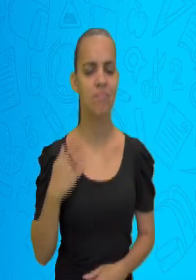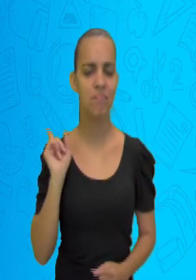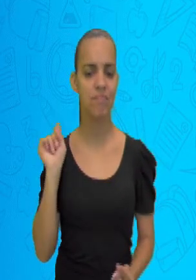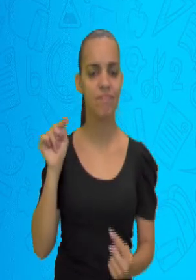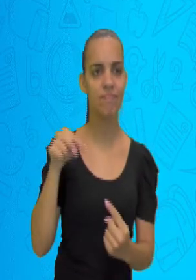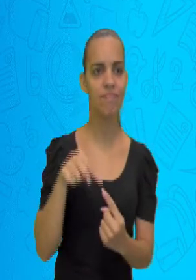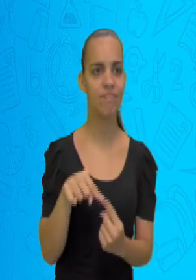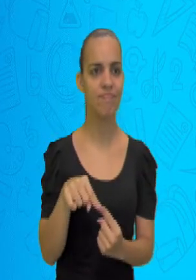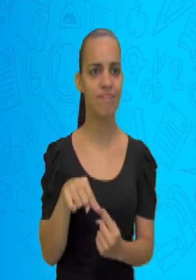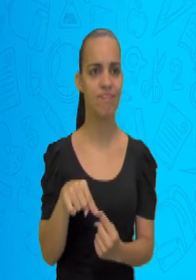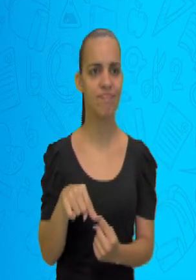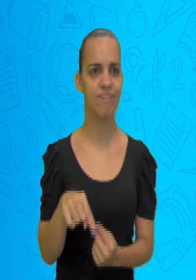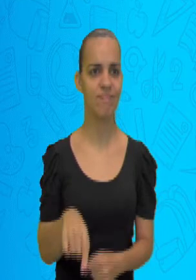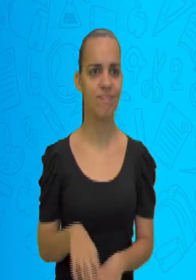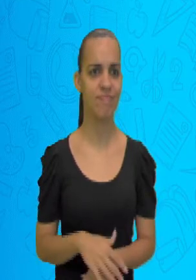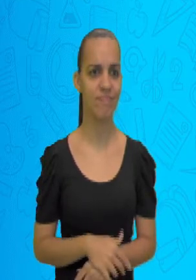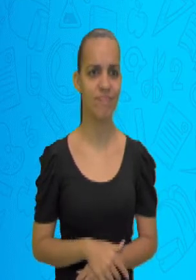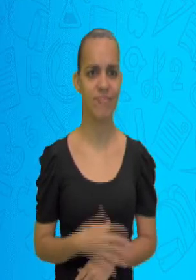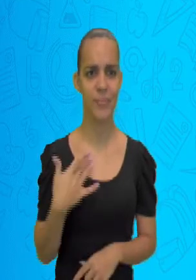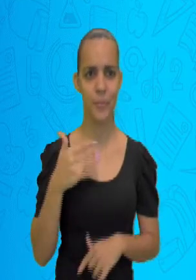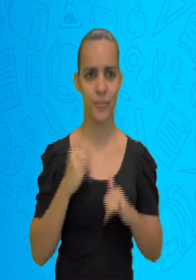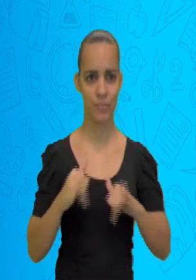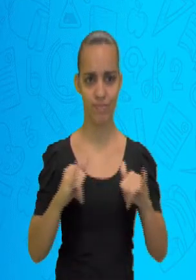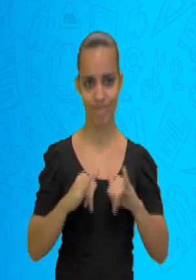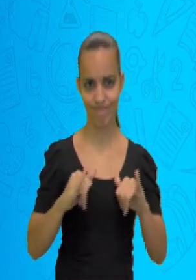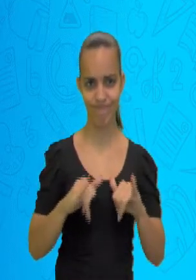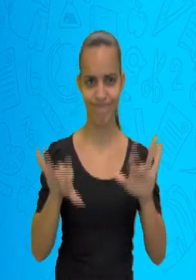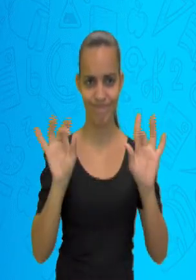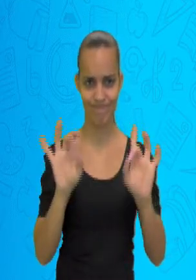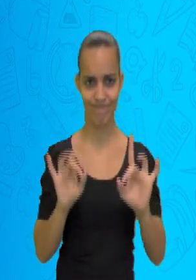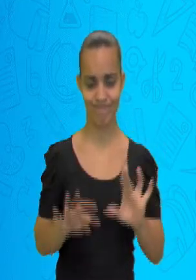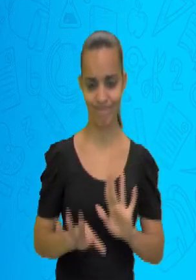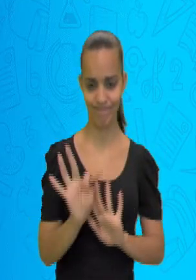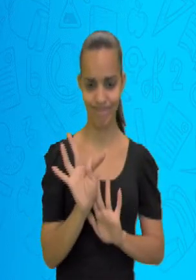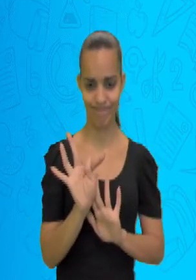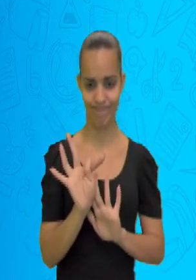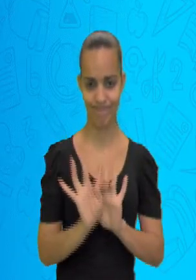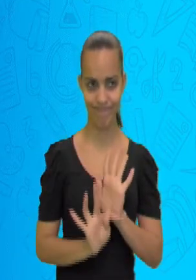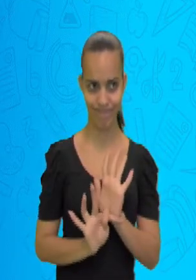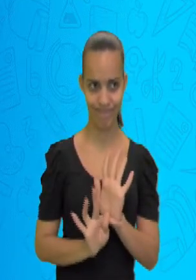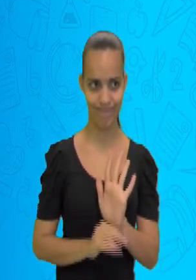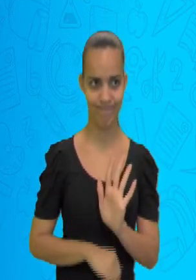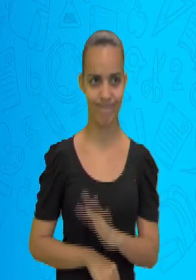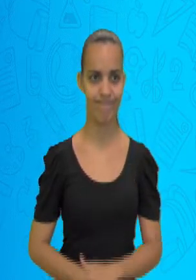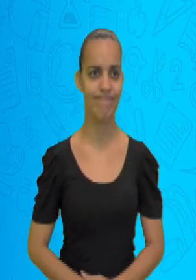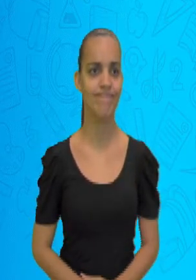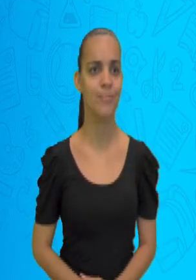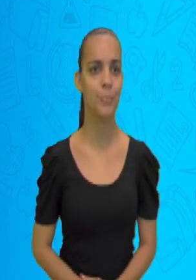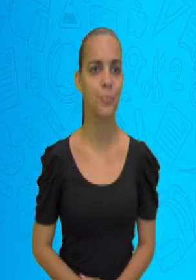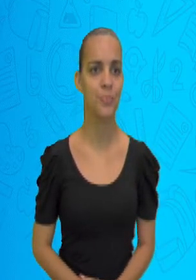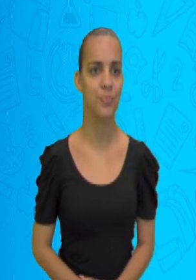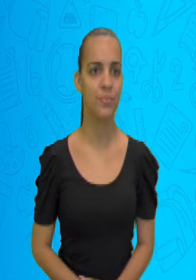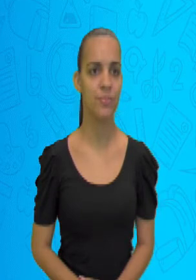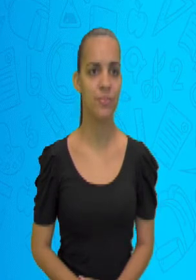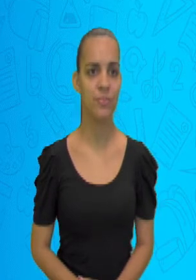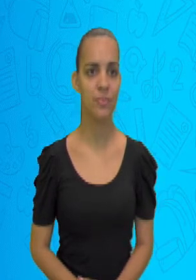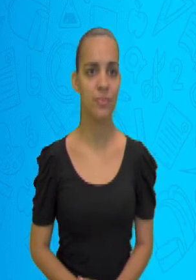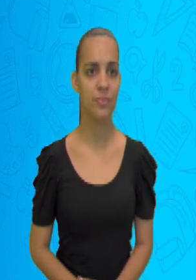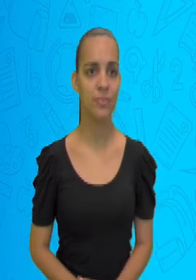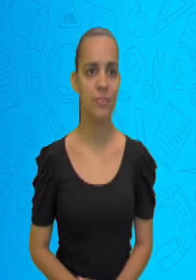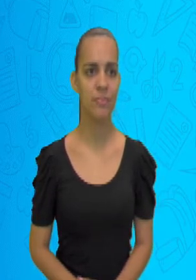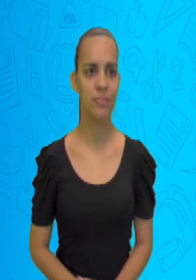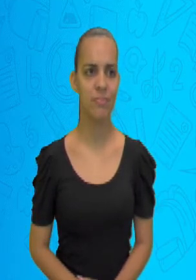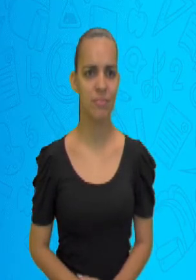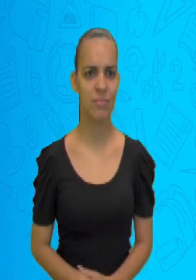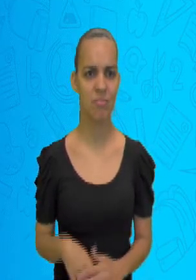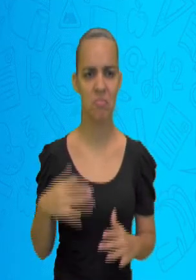Objetivo: inferir informações implícitas no texto. O